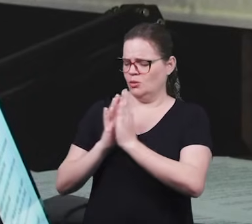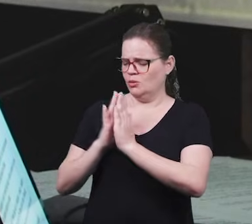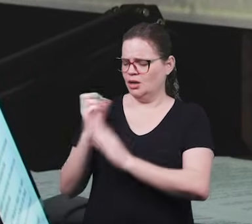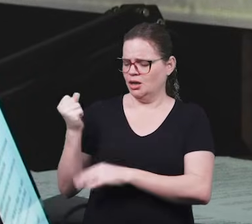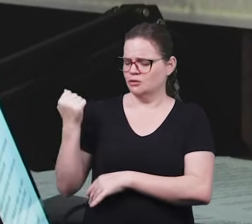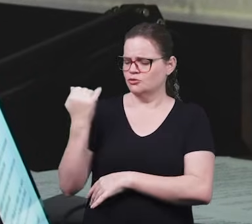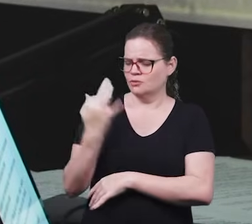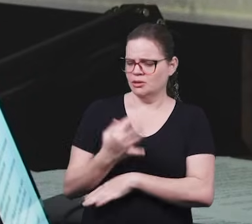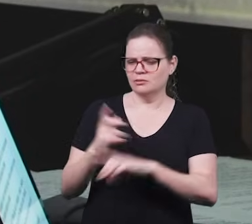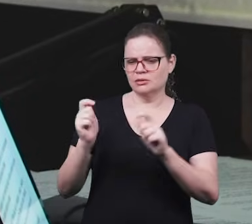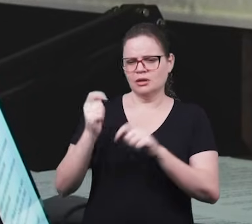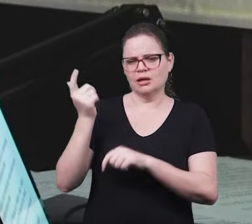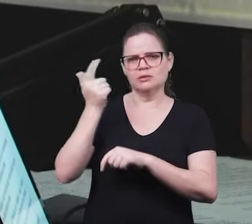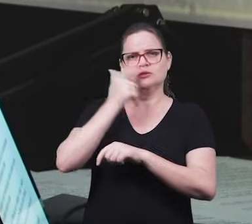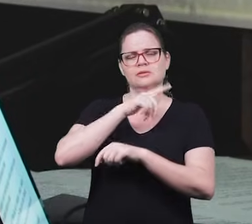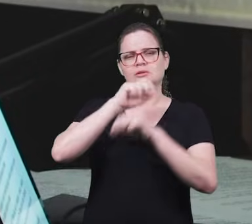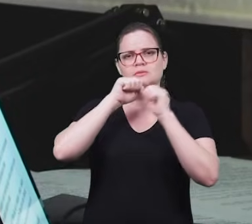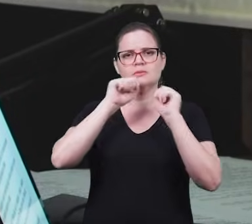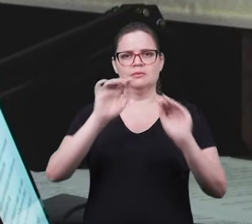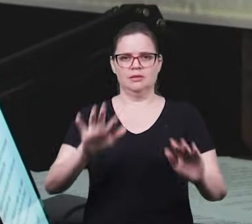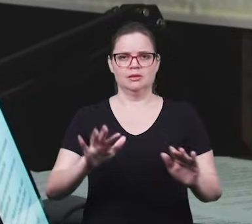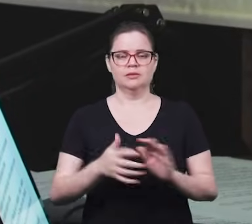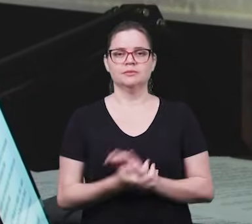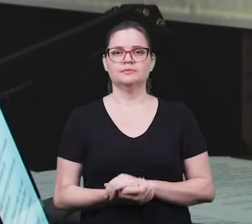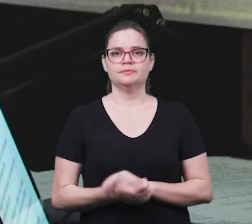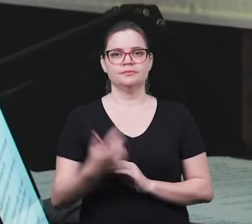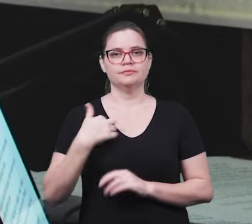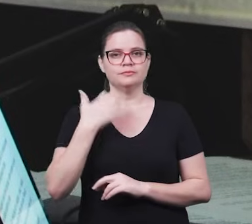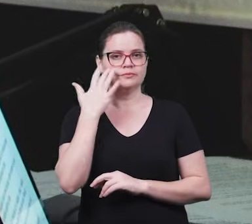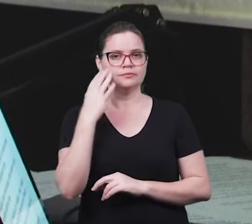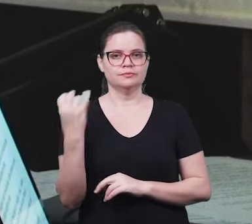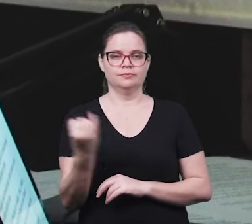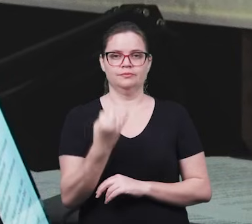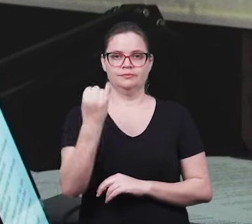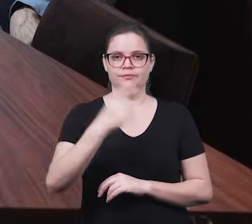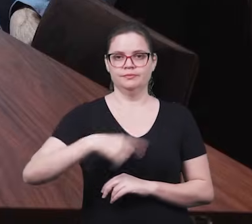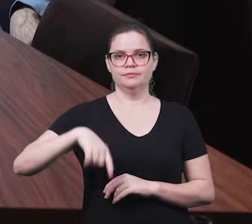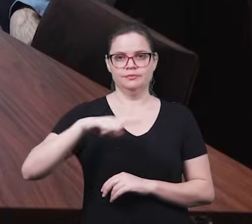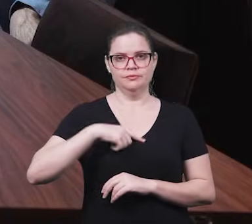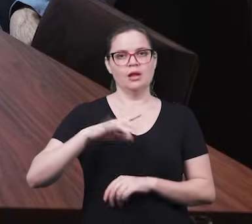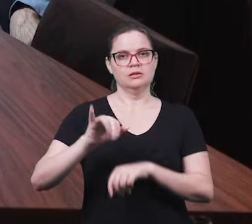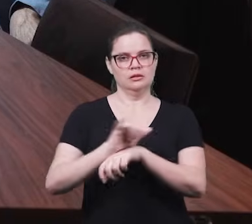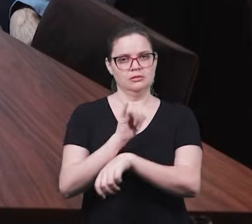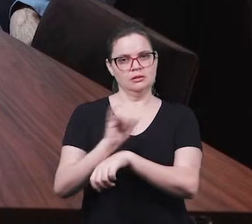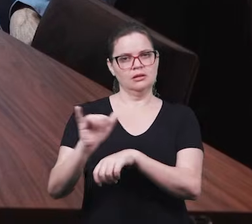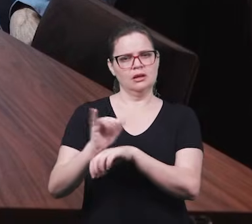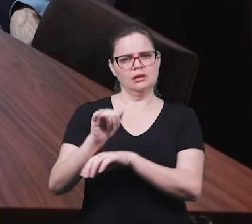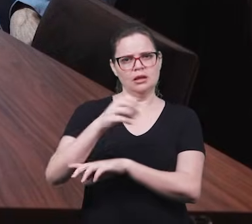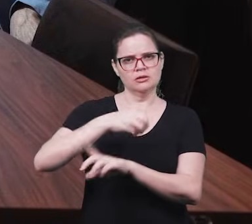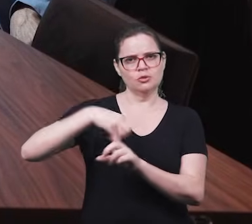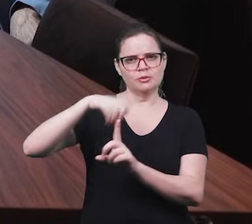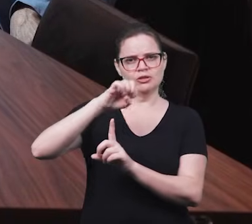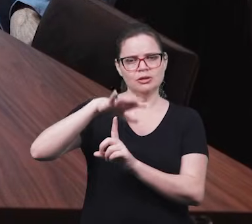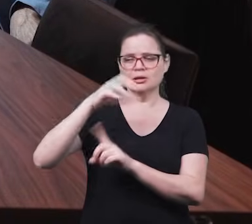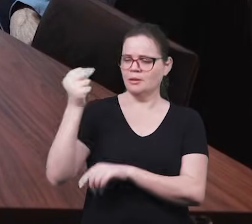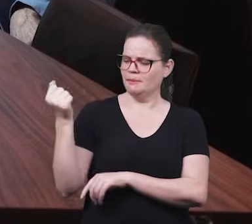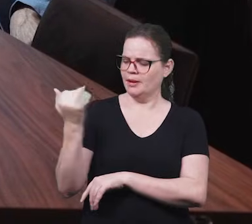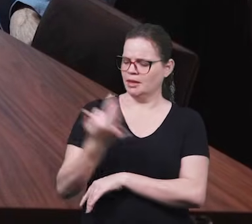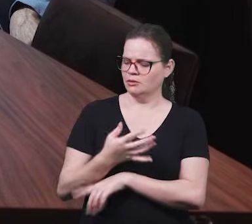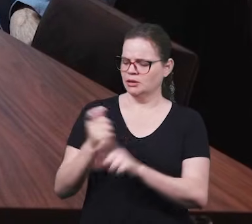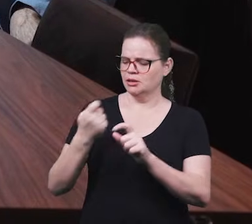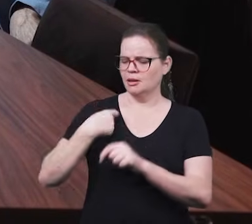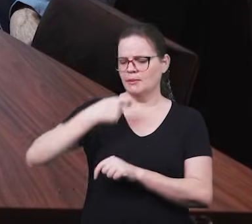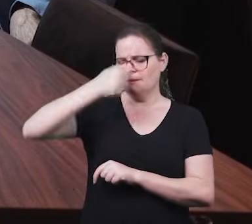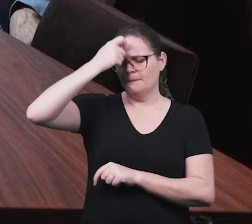né, ao Senhor e assim o achavam. Então, eu acho que é muito importante nós usarmos esse recurso até para a nossa